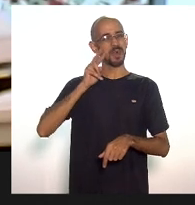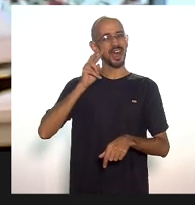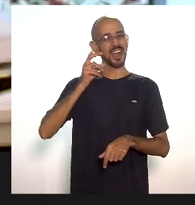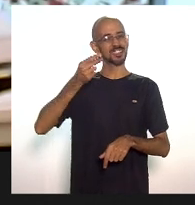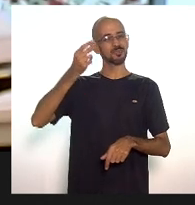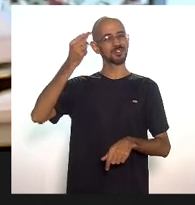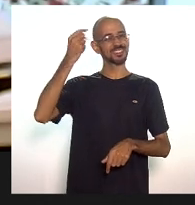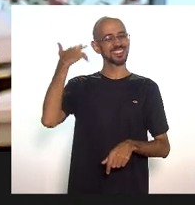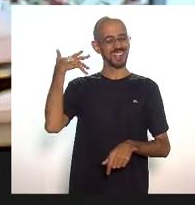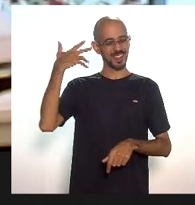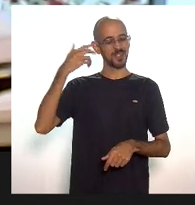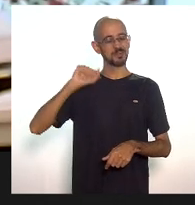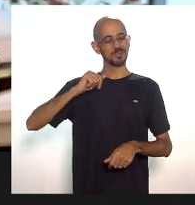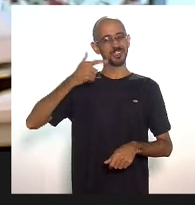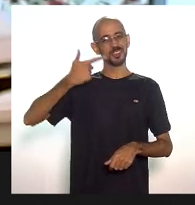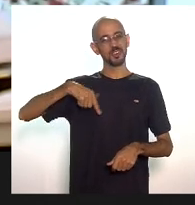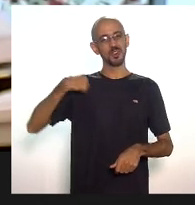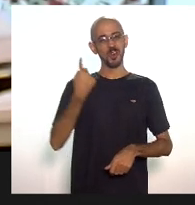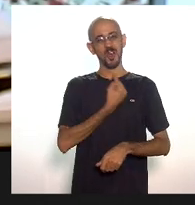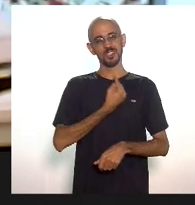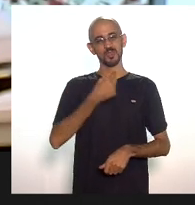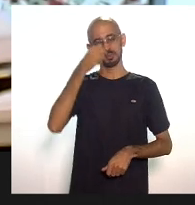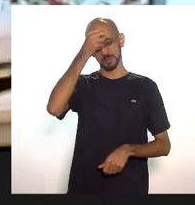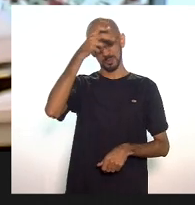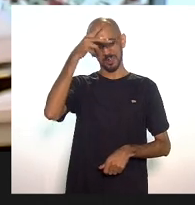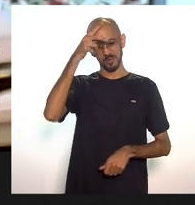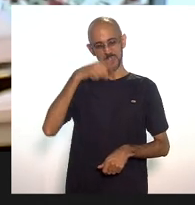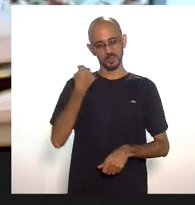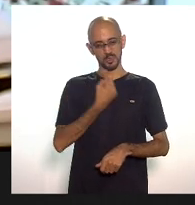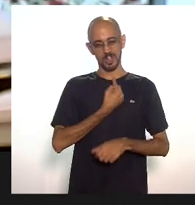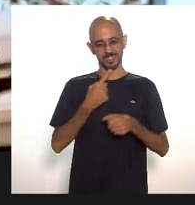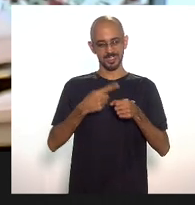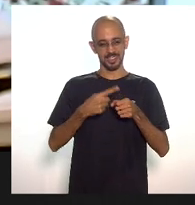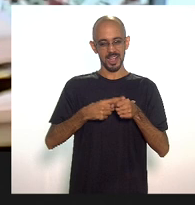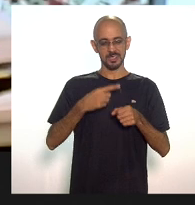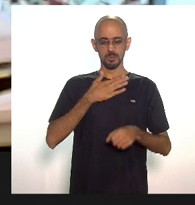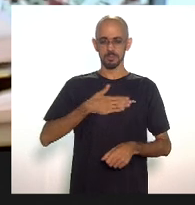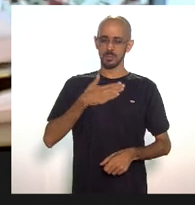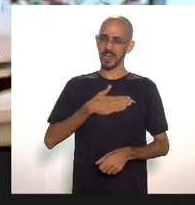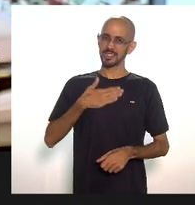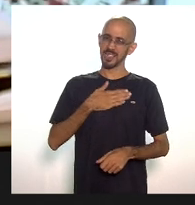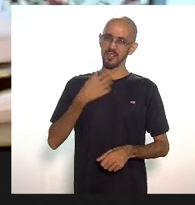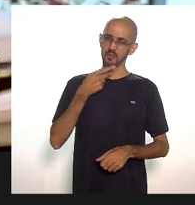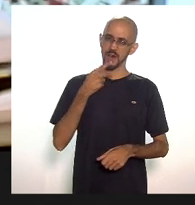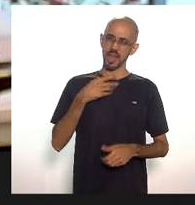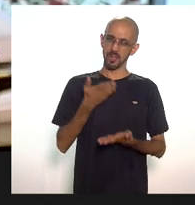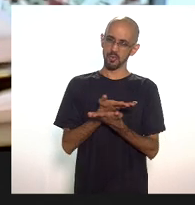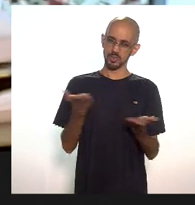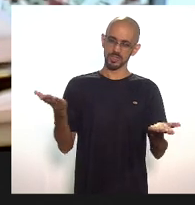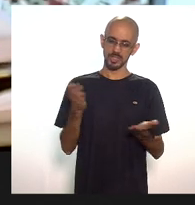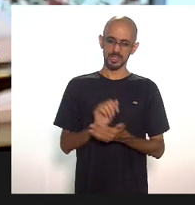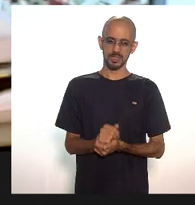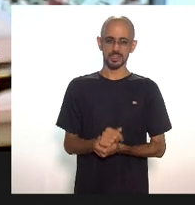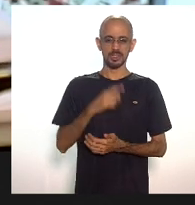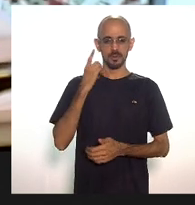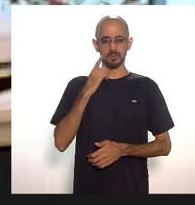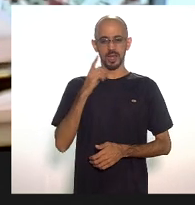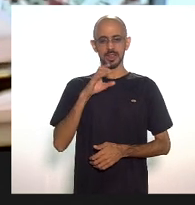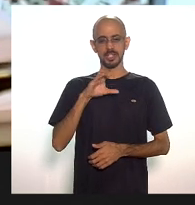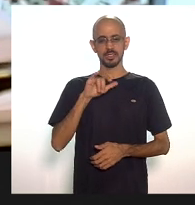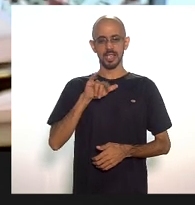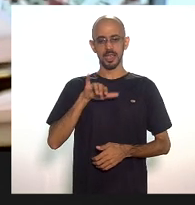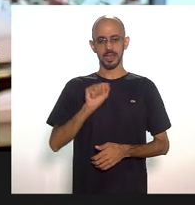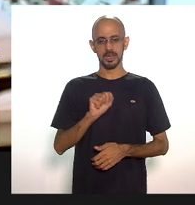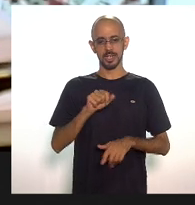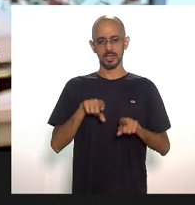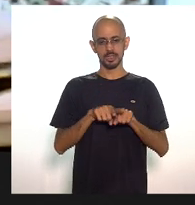de outrora em que a gente foi prefeito dos nossos municípios. Foi um prazer falar com todos vocês, deputada Célia, deputado Felipe